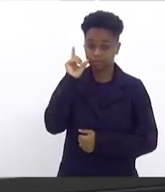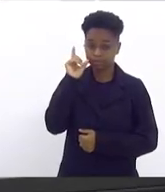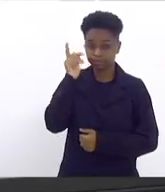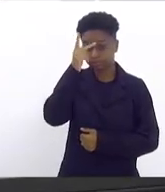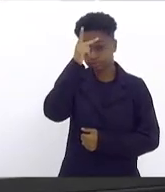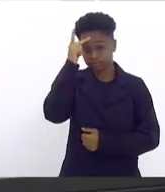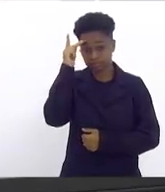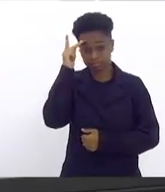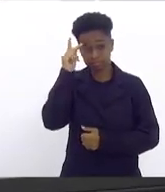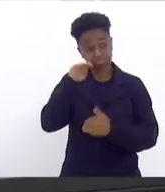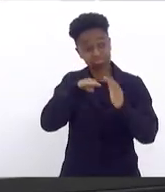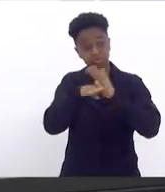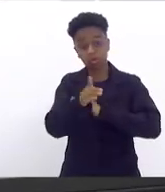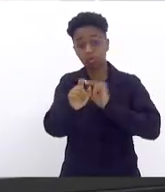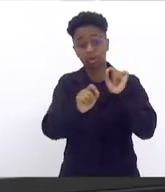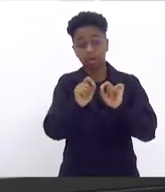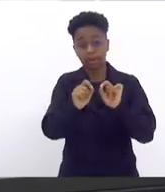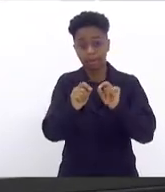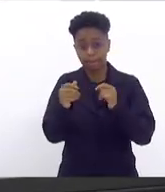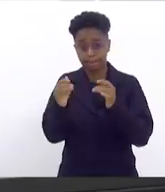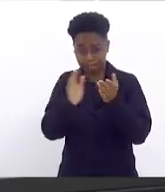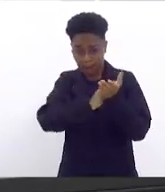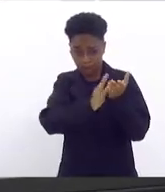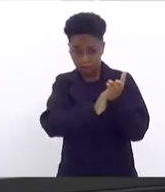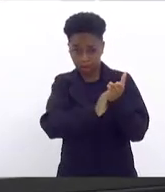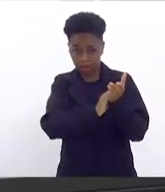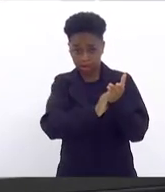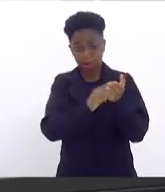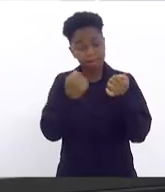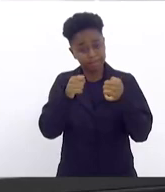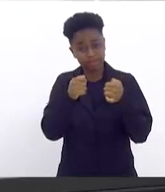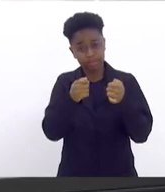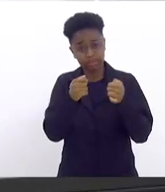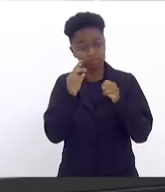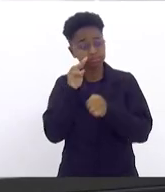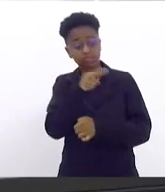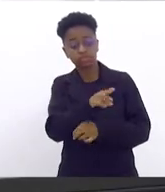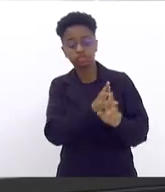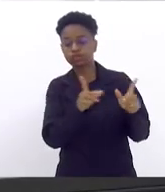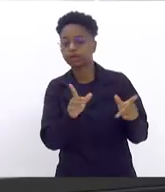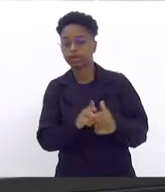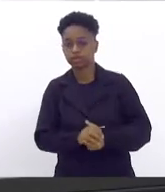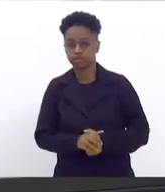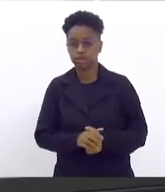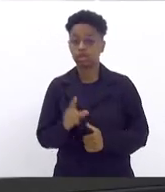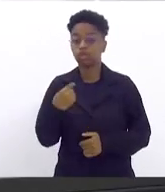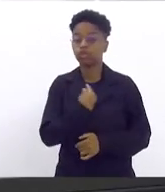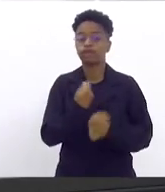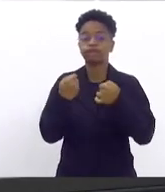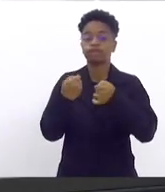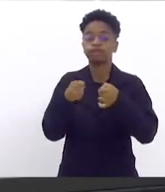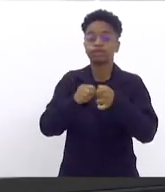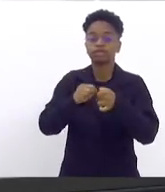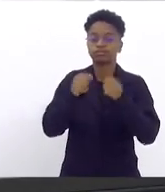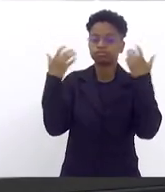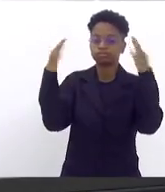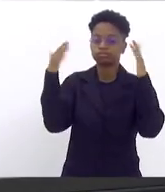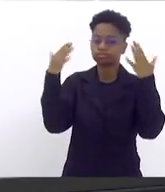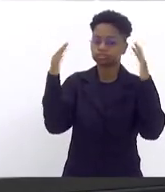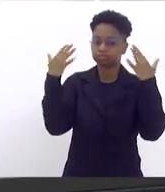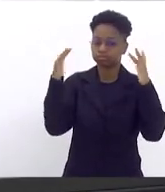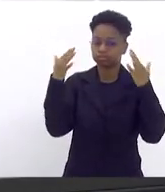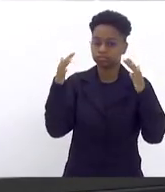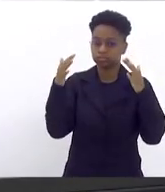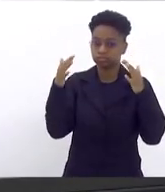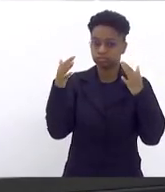pessoas normalizavam, vamos bater palmas, a gente tem que olhar diferente. Então nós fazíamos o gesto para cima, o que